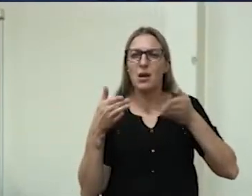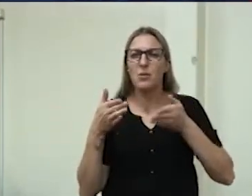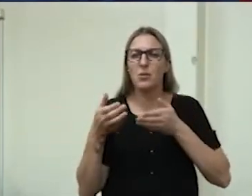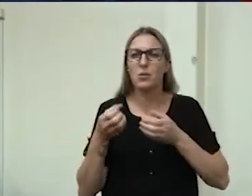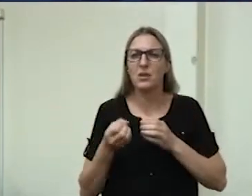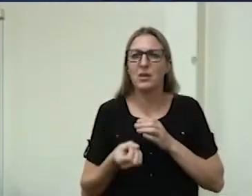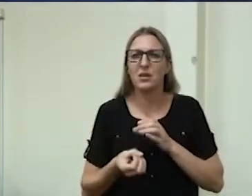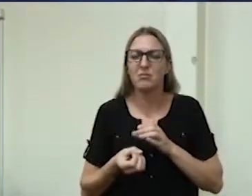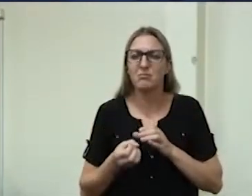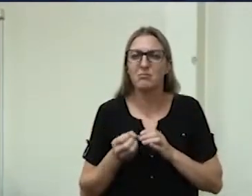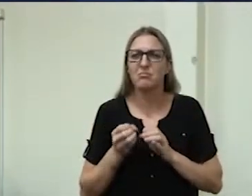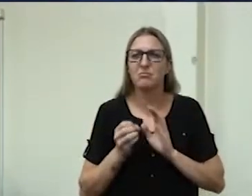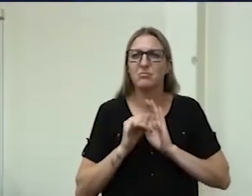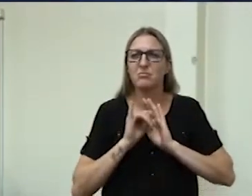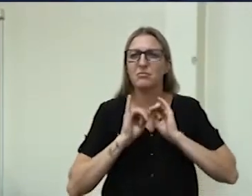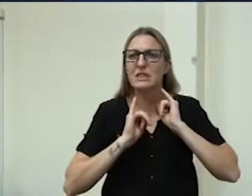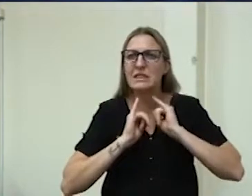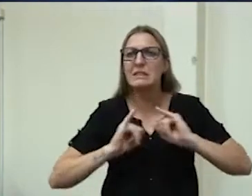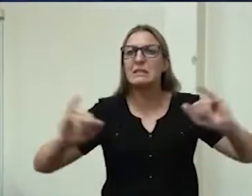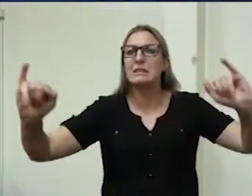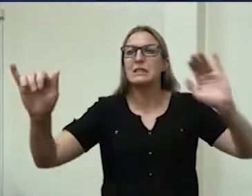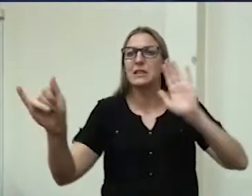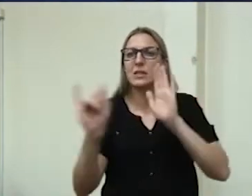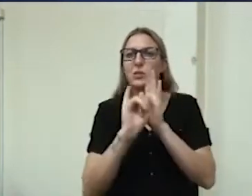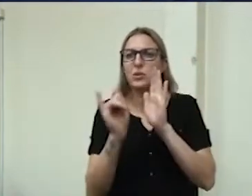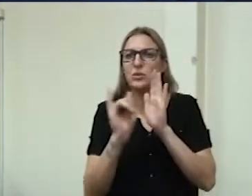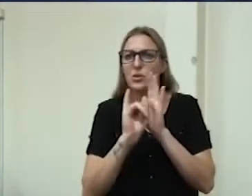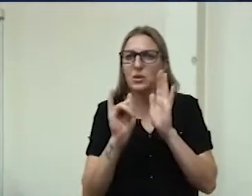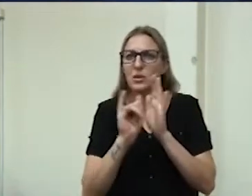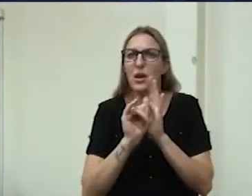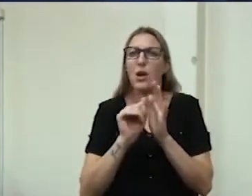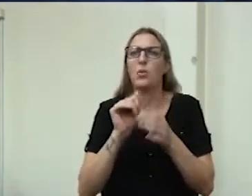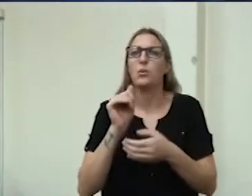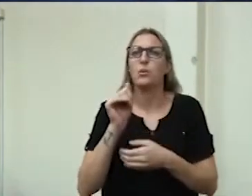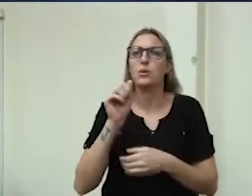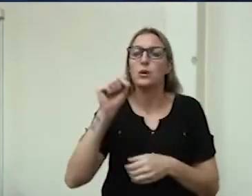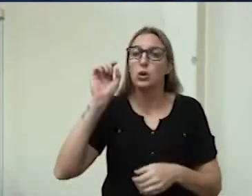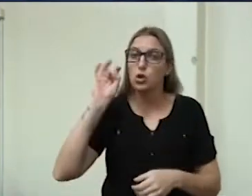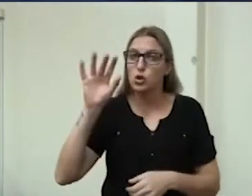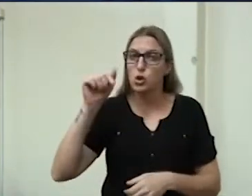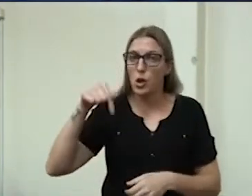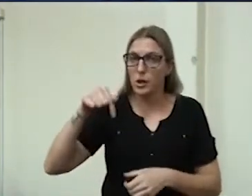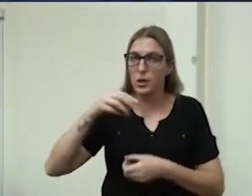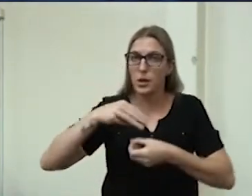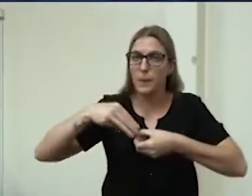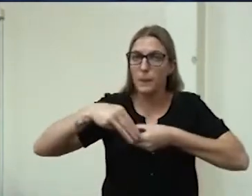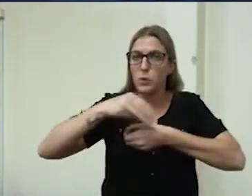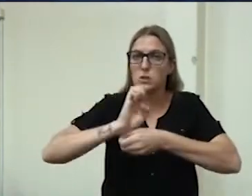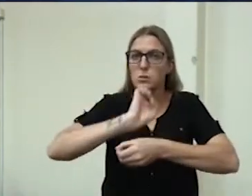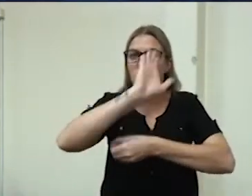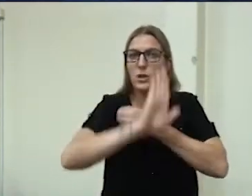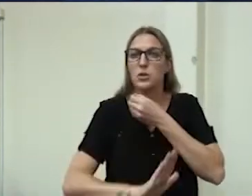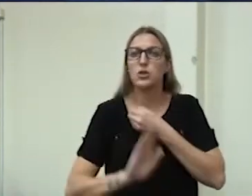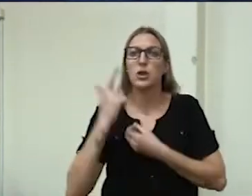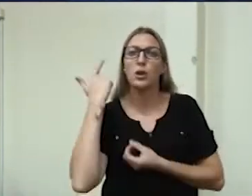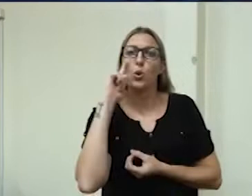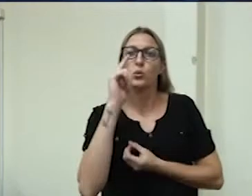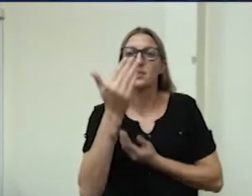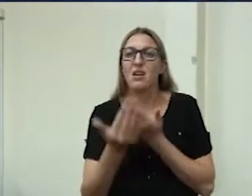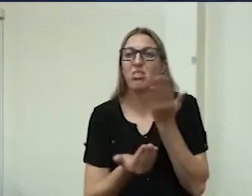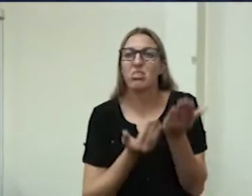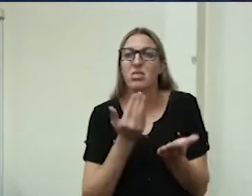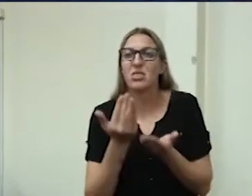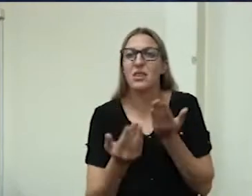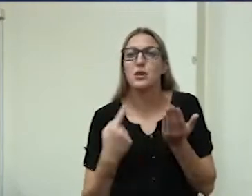sozinho não teria esta condição de atender então as regras ou as demandas do curso de medicina. Então, quanto é importante